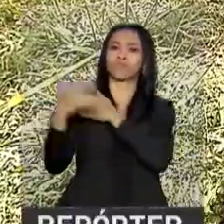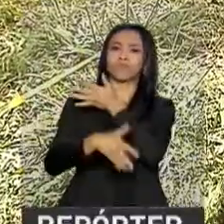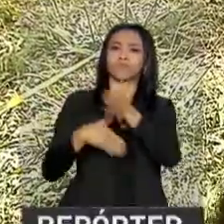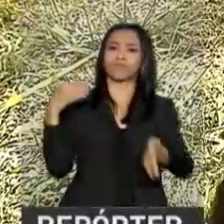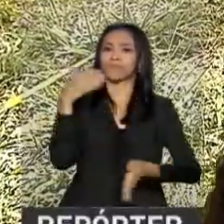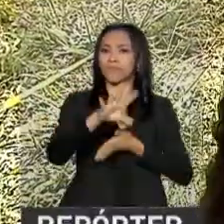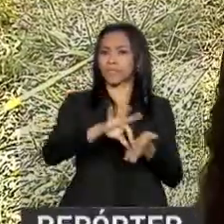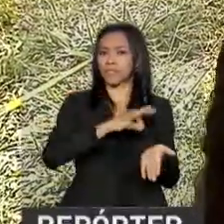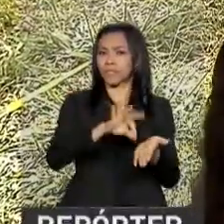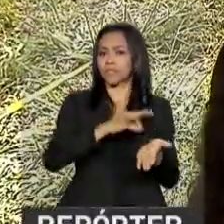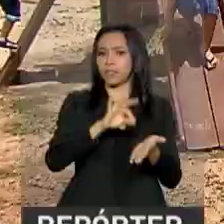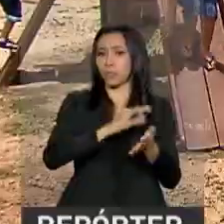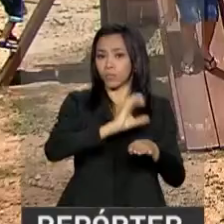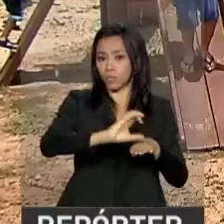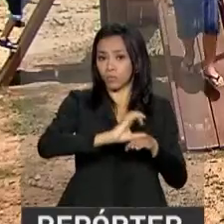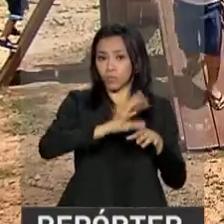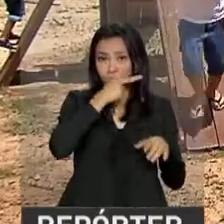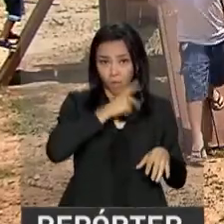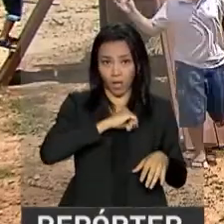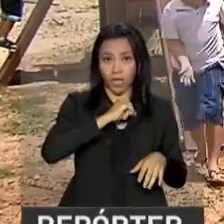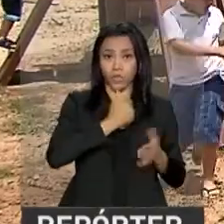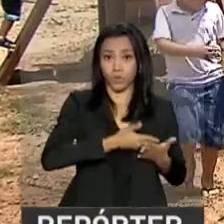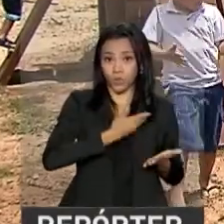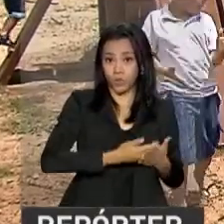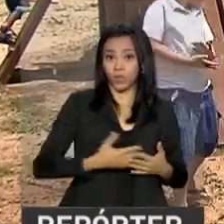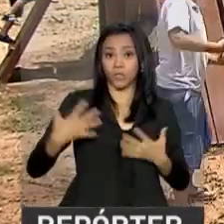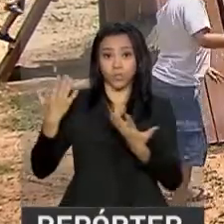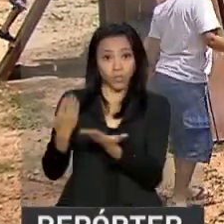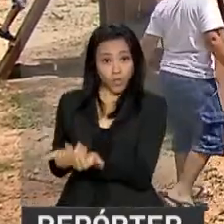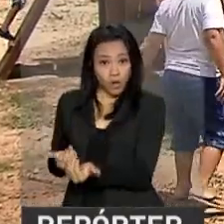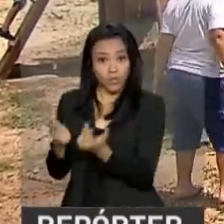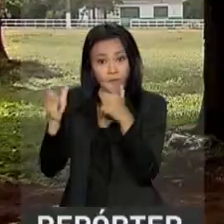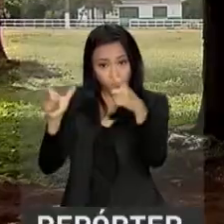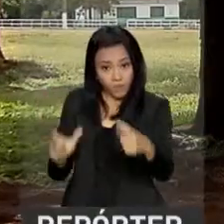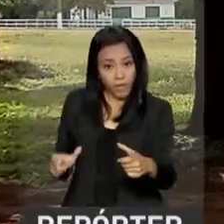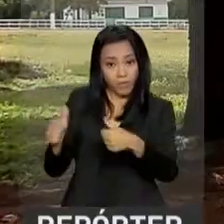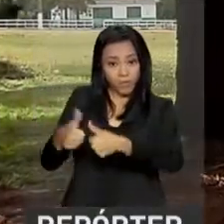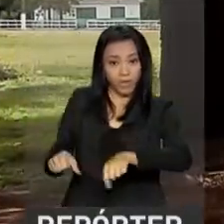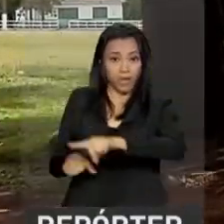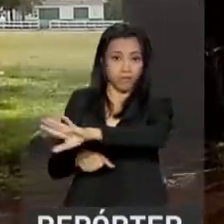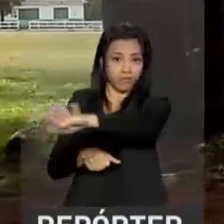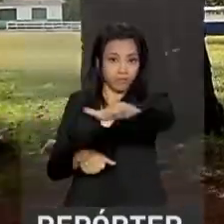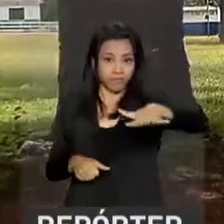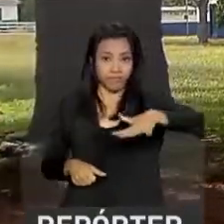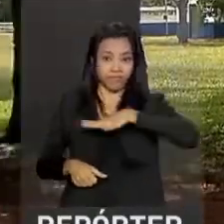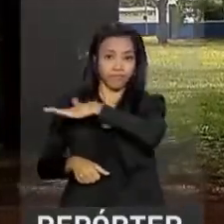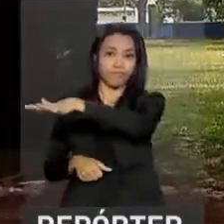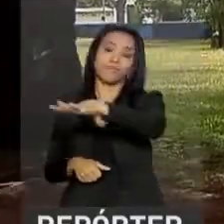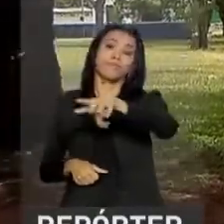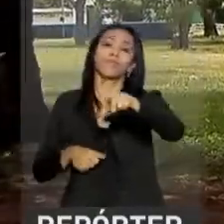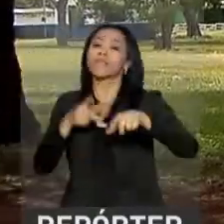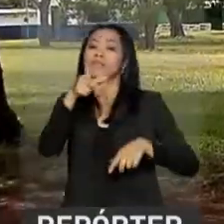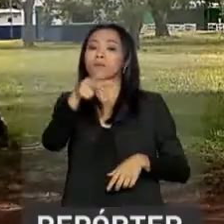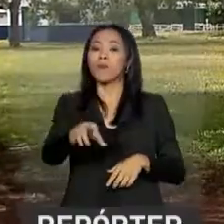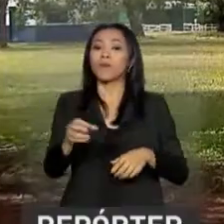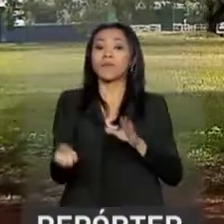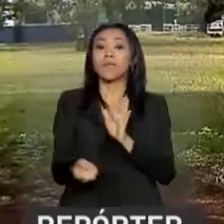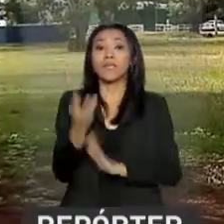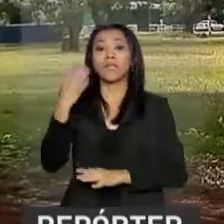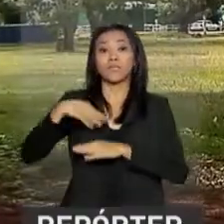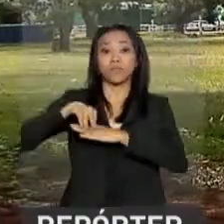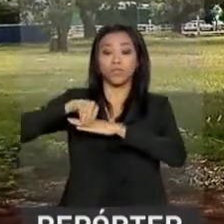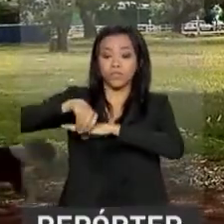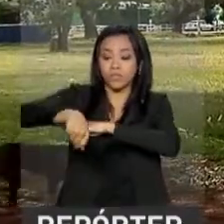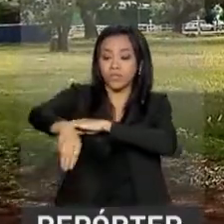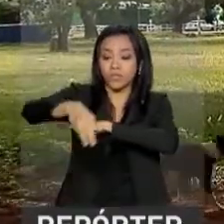enquanto os pais estudam crianças e jovens têm um espaço pra ficar na área ambiental ações como a criação de hortas comunitárias